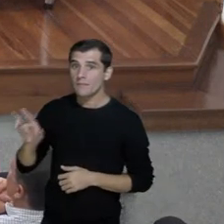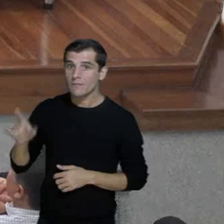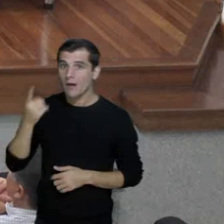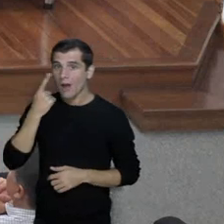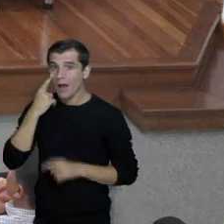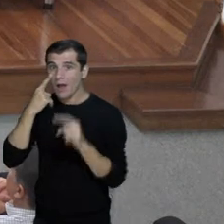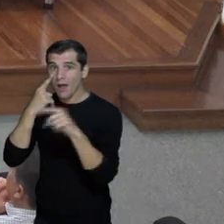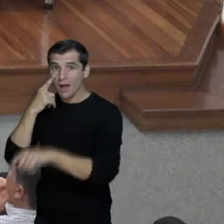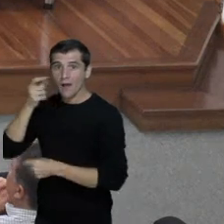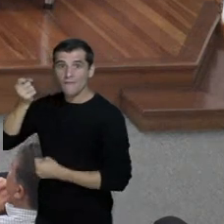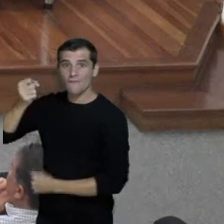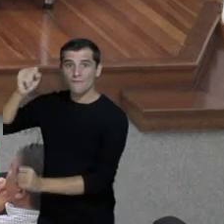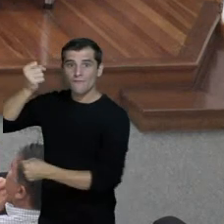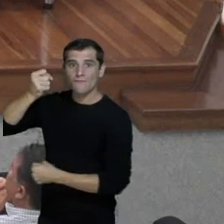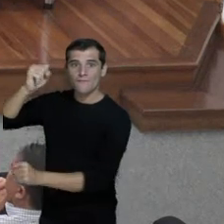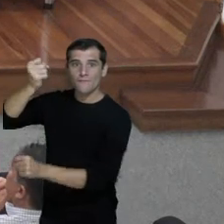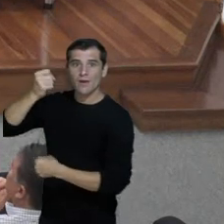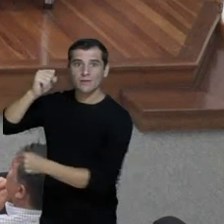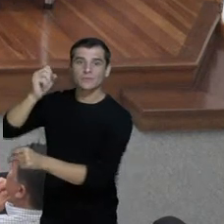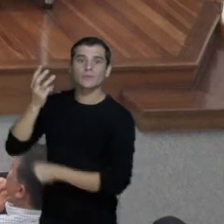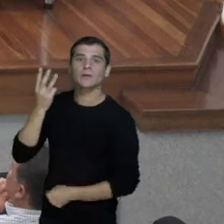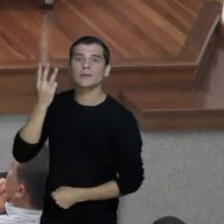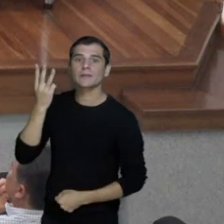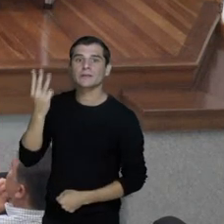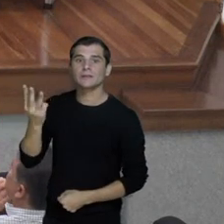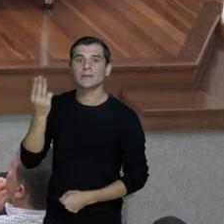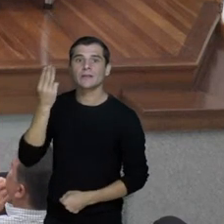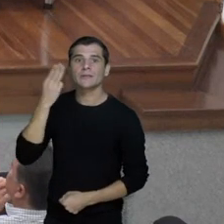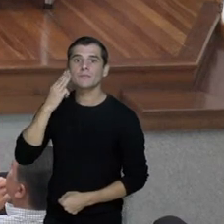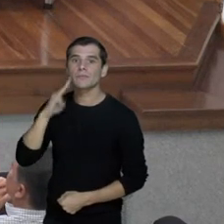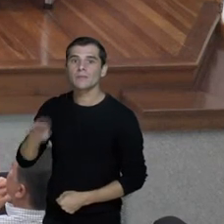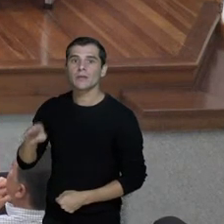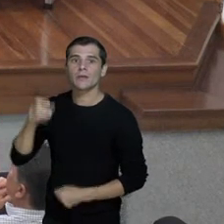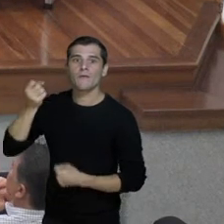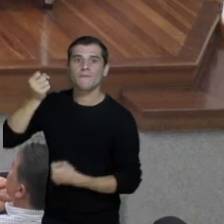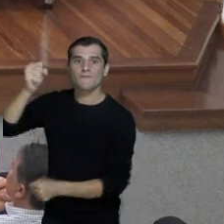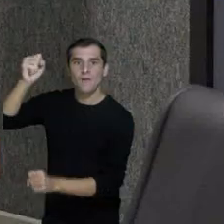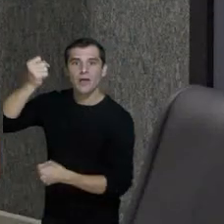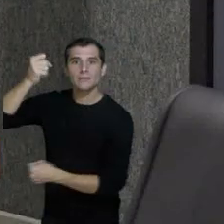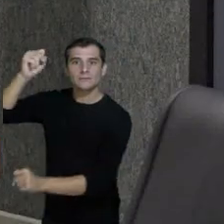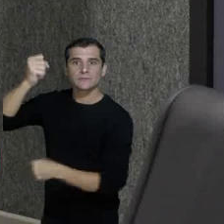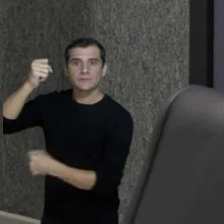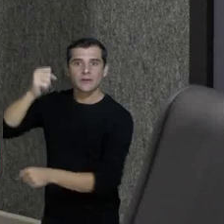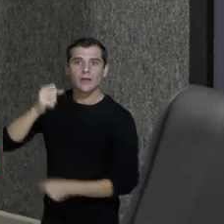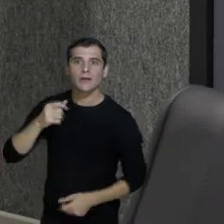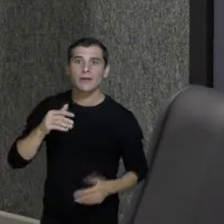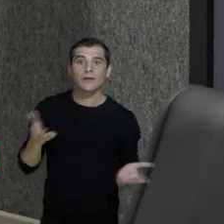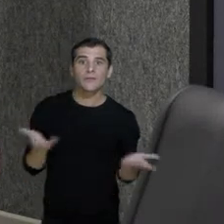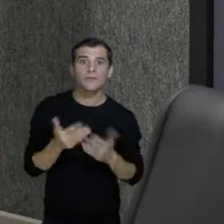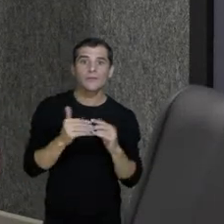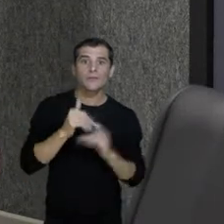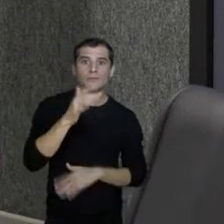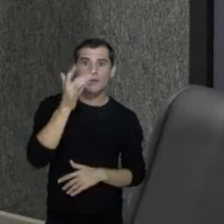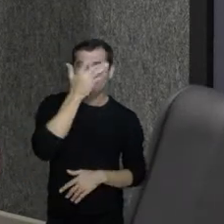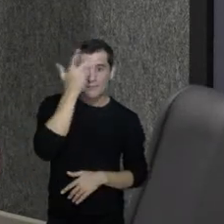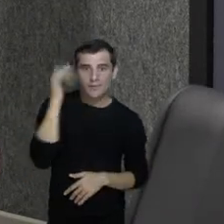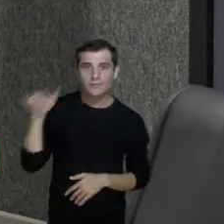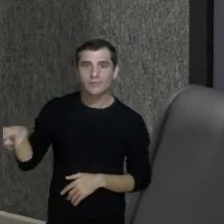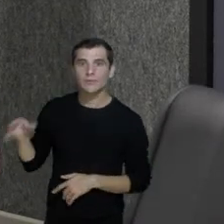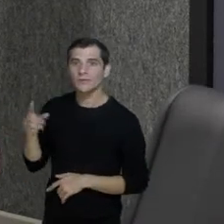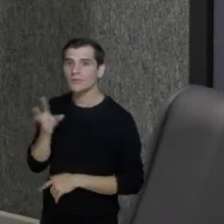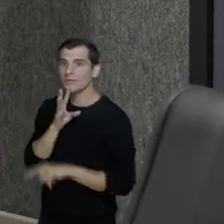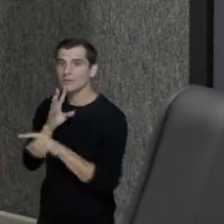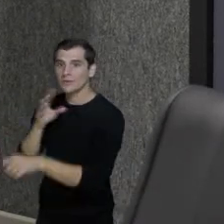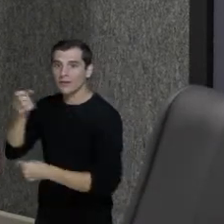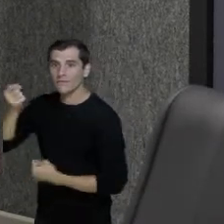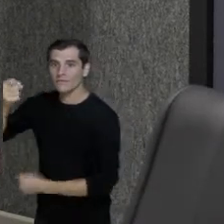quase 3 milhões de de Vassouras e hoje eu sou conhecido mais Pela Vassoura do que pelos meus quadros todo mundo fala Ah eu tenho uma vassoura tua lá em